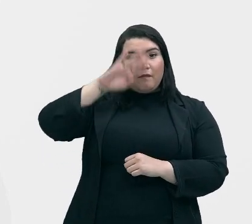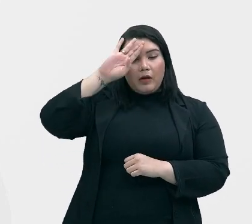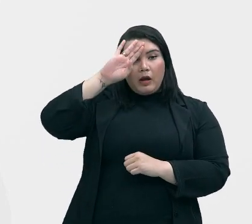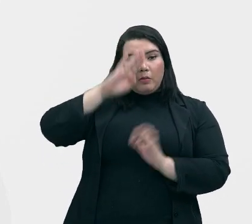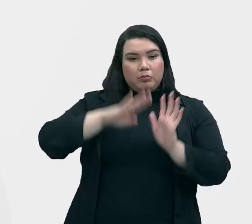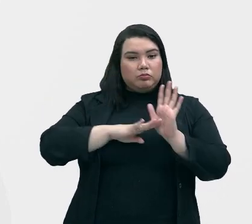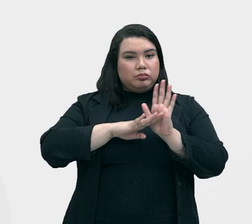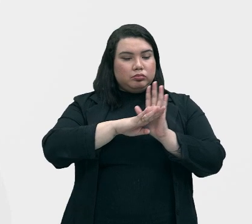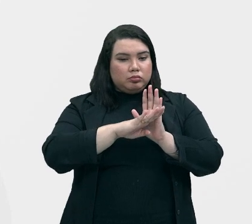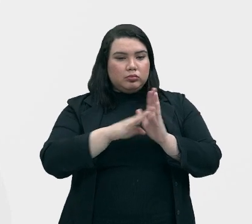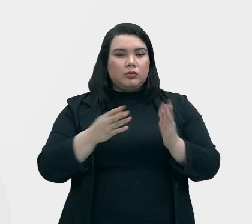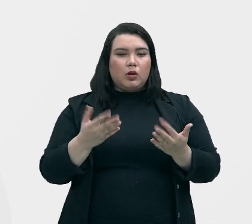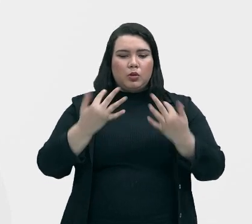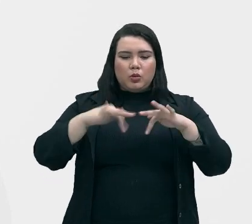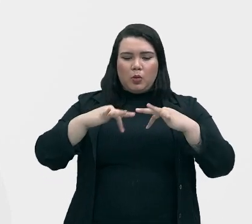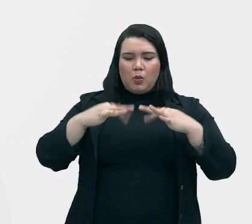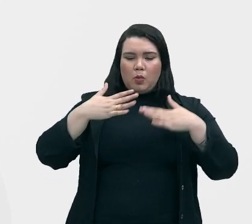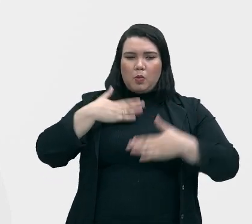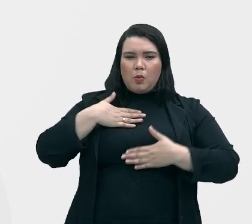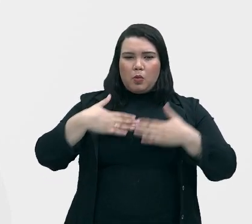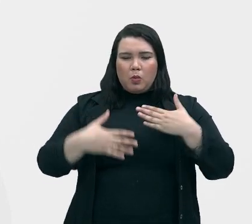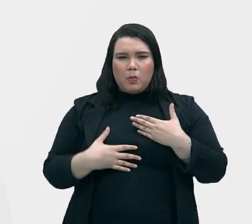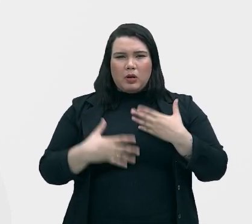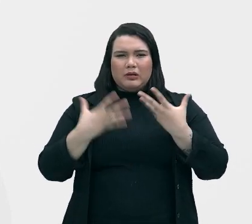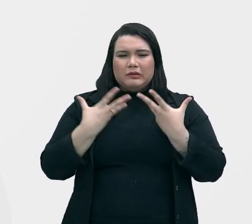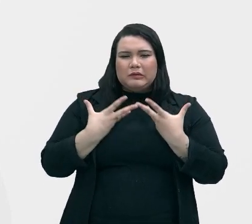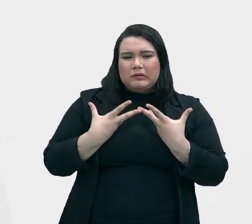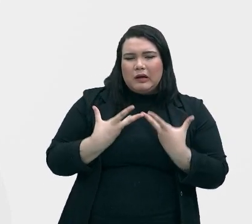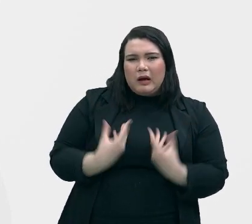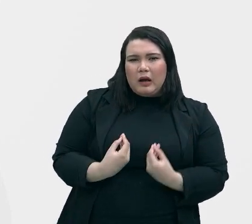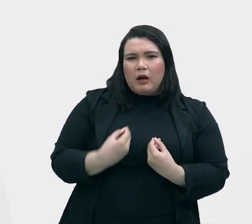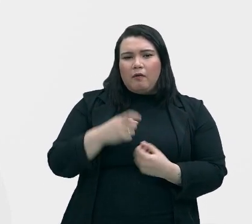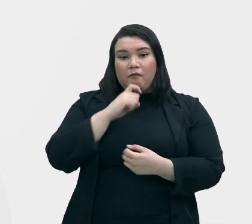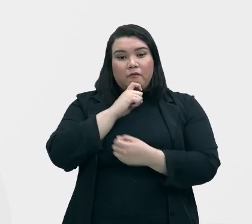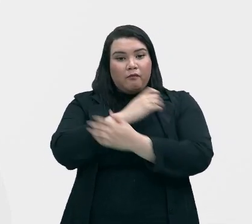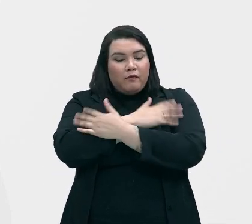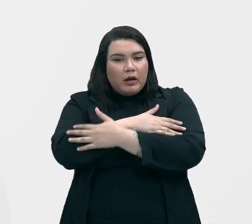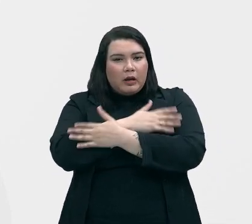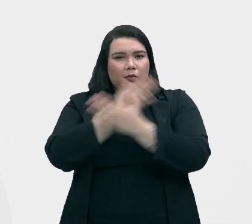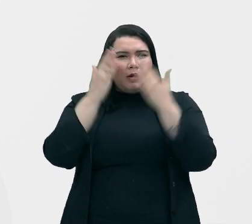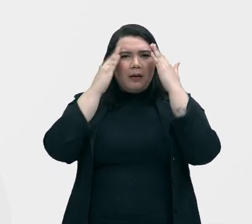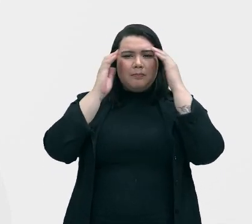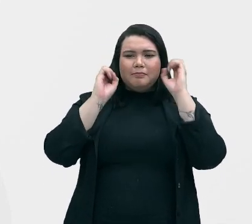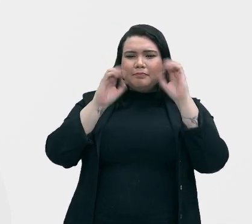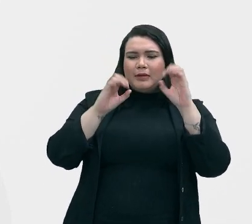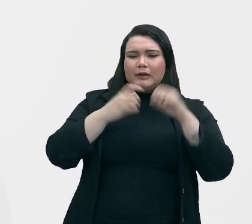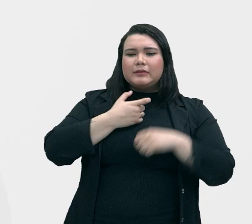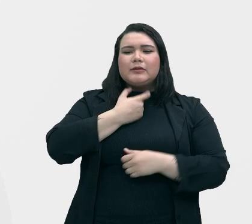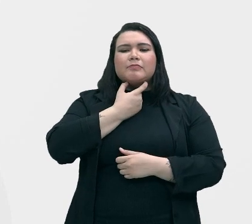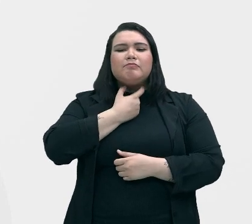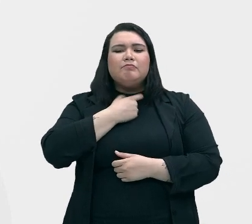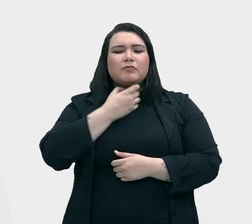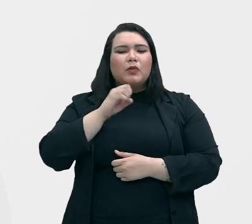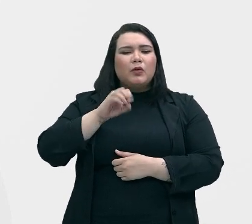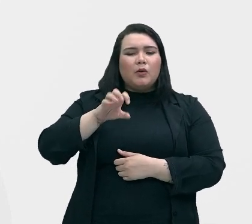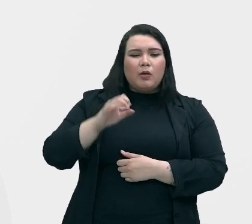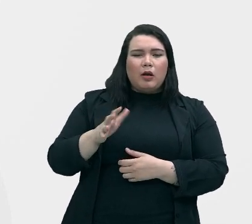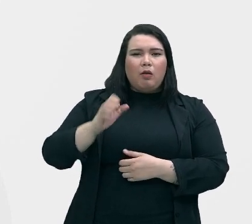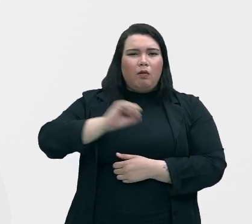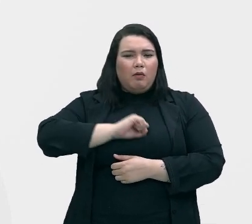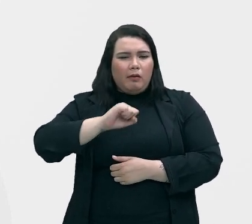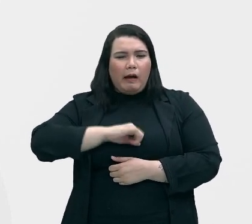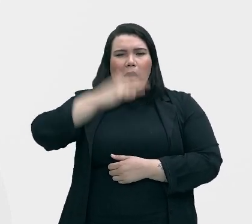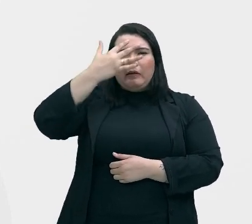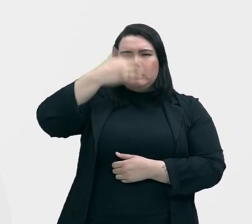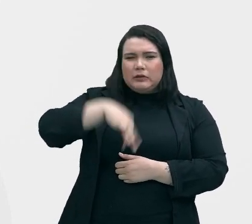dores no corpo, cansaço excessivo, calafrios, dor de cabeça, dor de garganta, tosses,